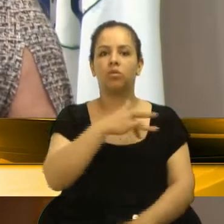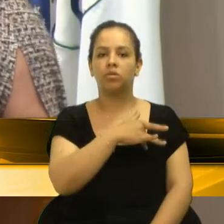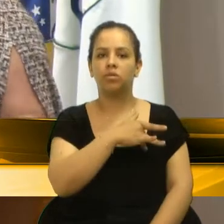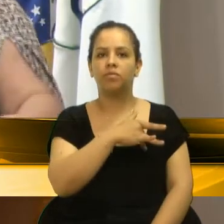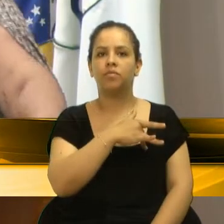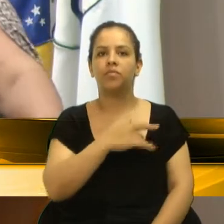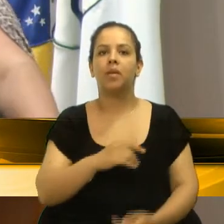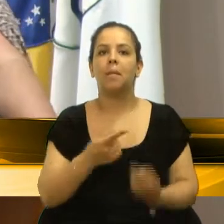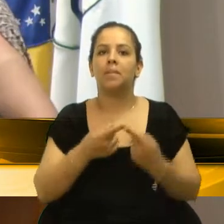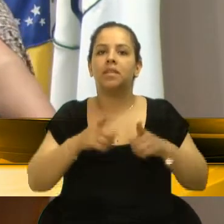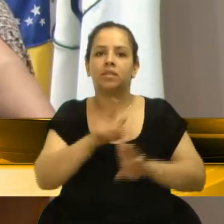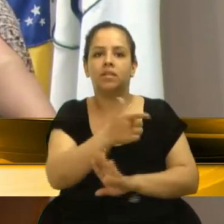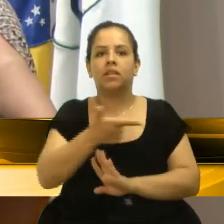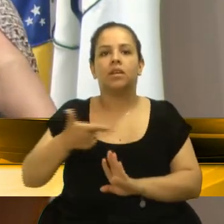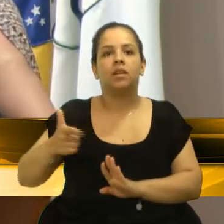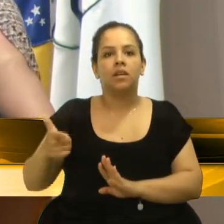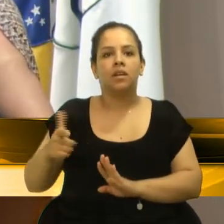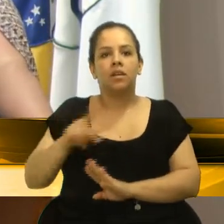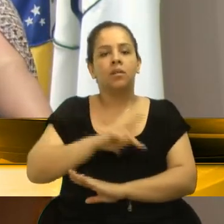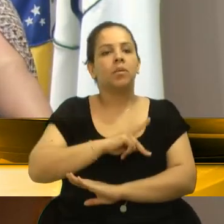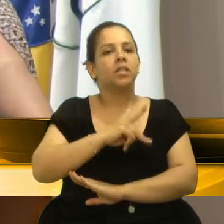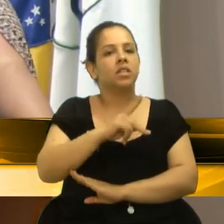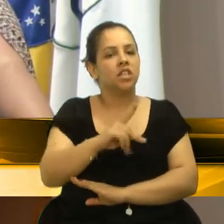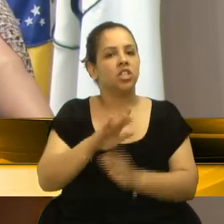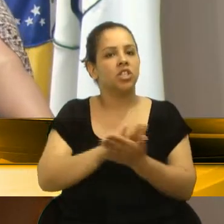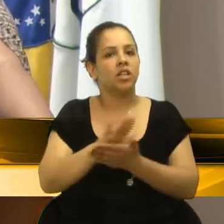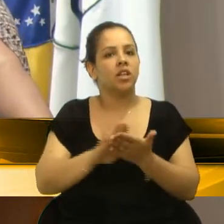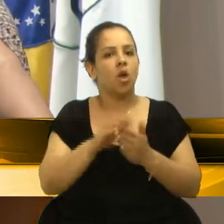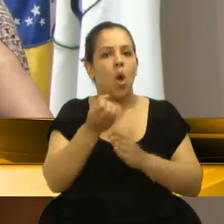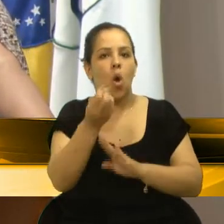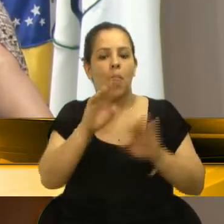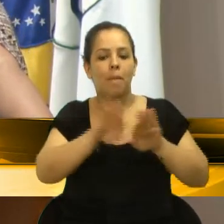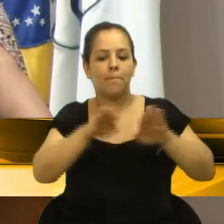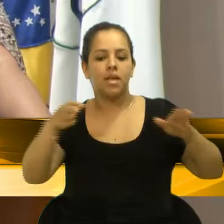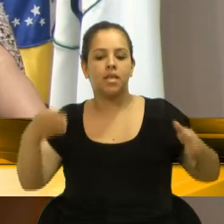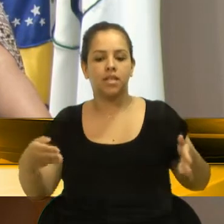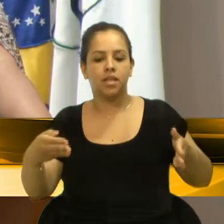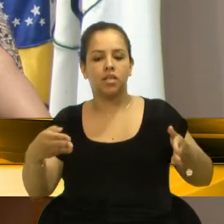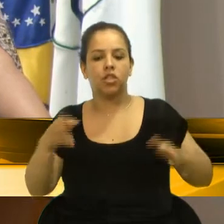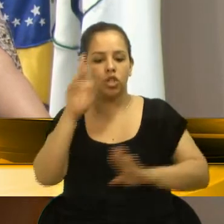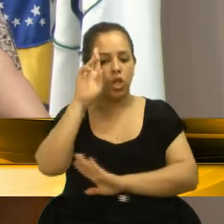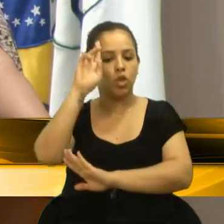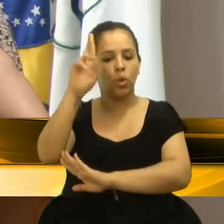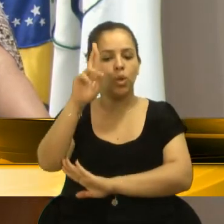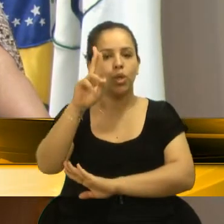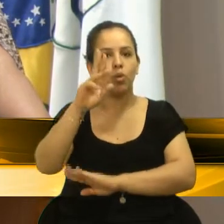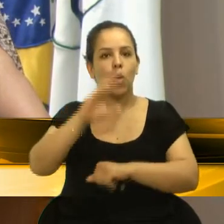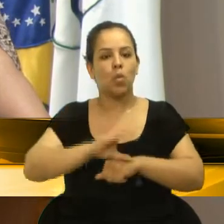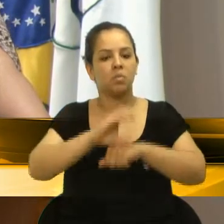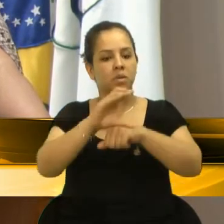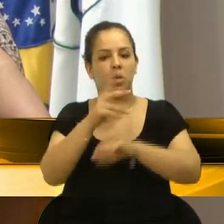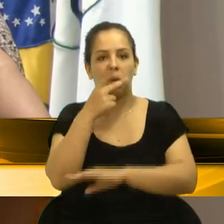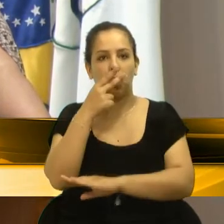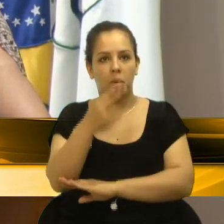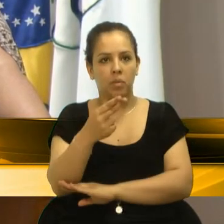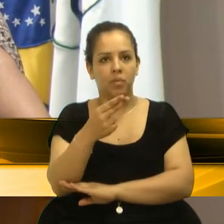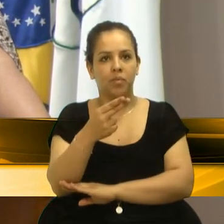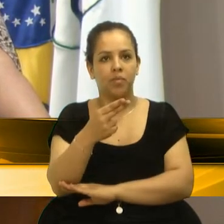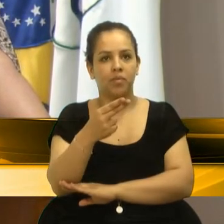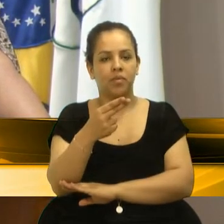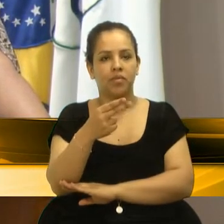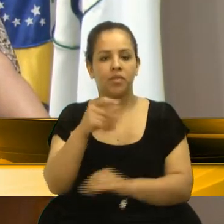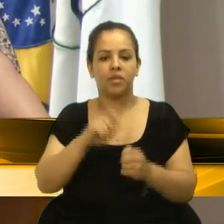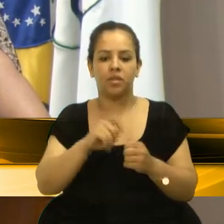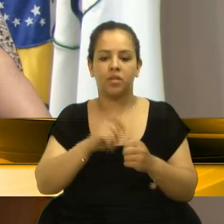não teve por parte do presidente nem da mesa diretora do Conselho a mesma diligência no cumprimento destes